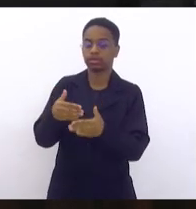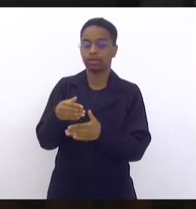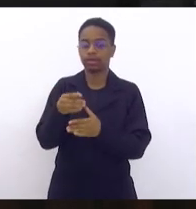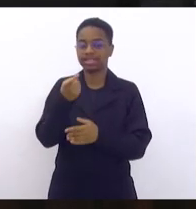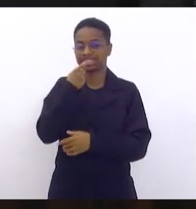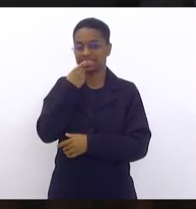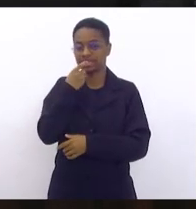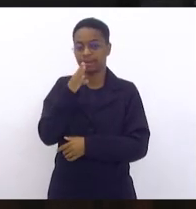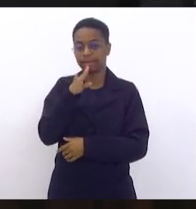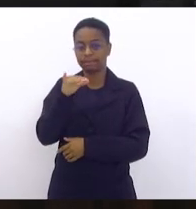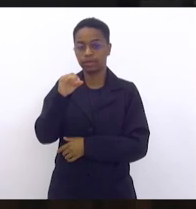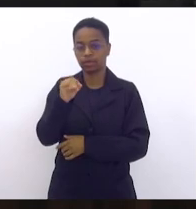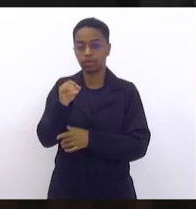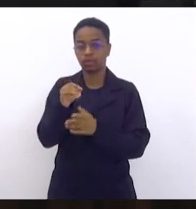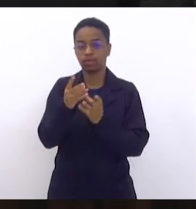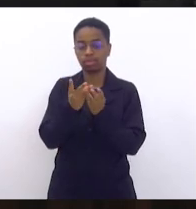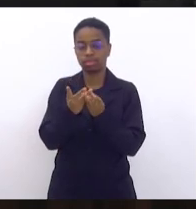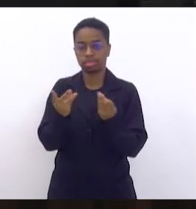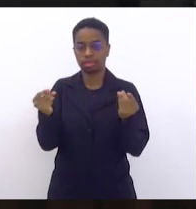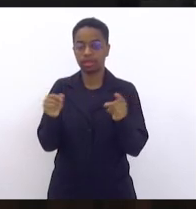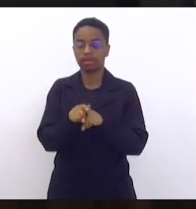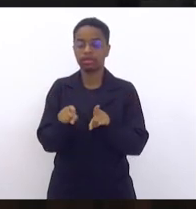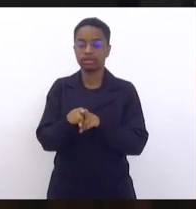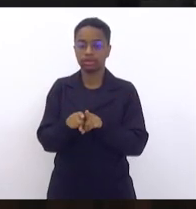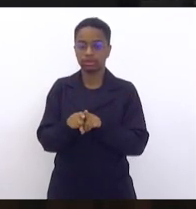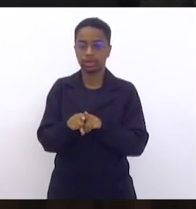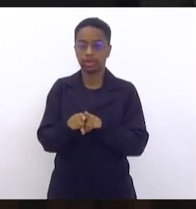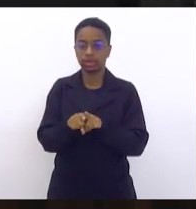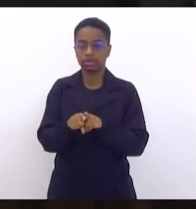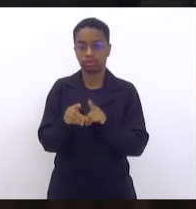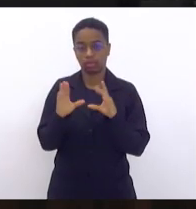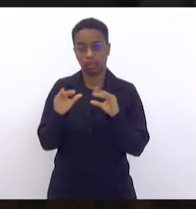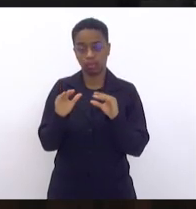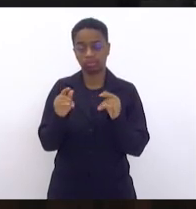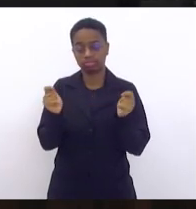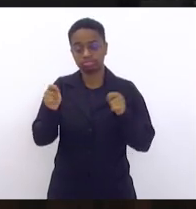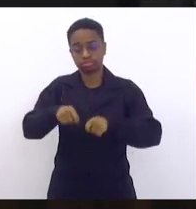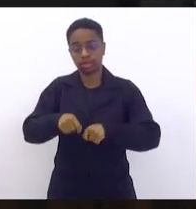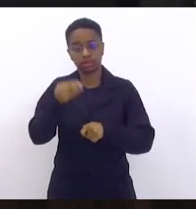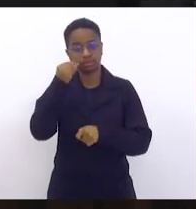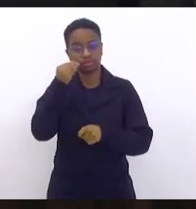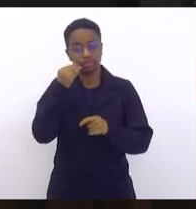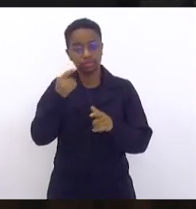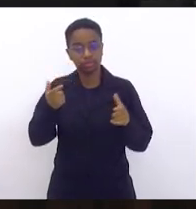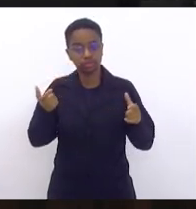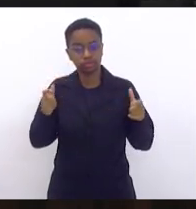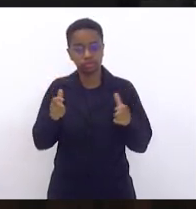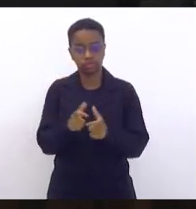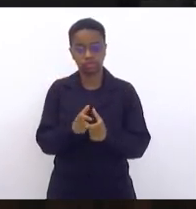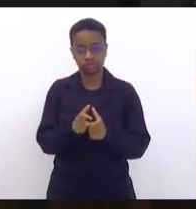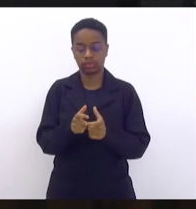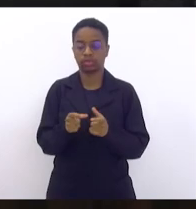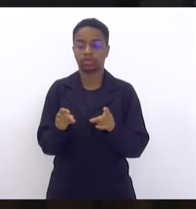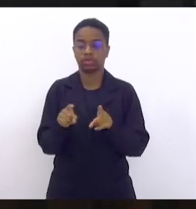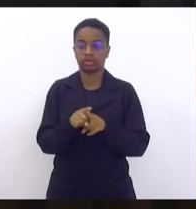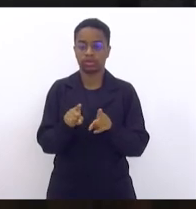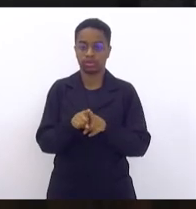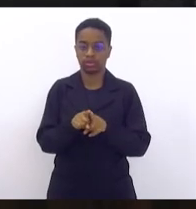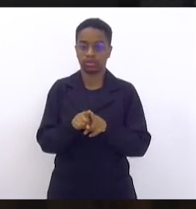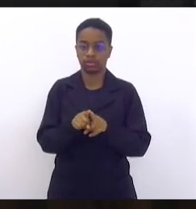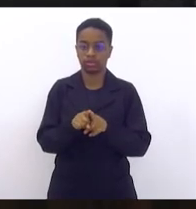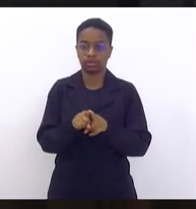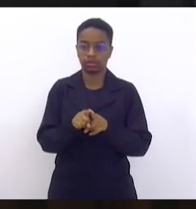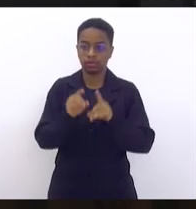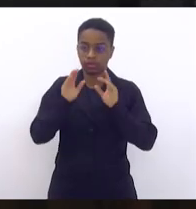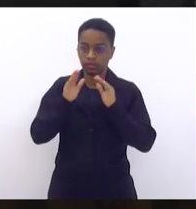biodegradáveis e confortáveis pode ser uma maneira de reduzir e a pegada